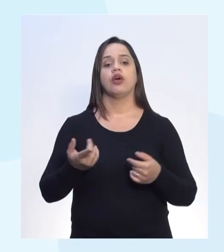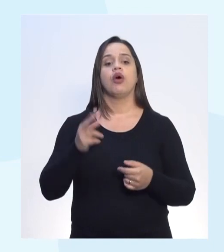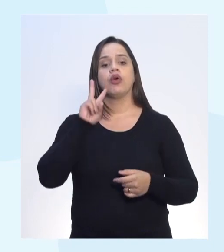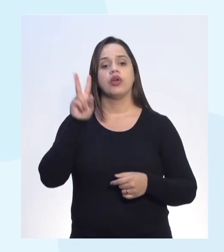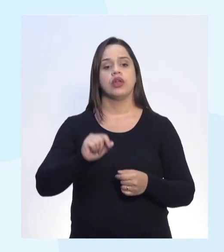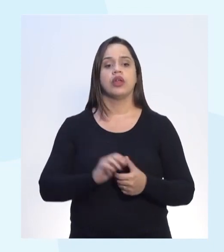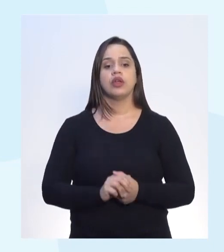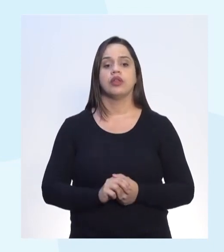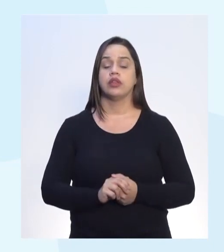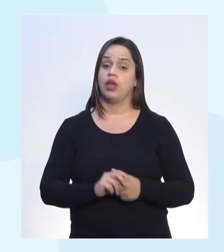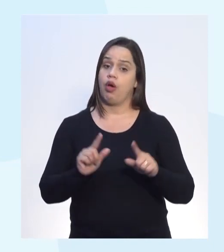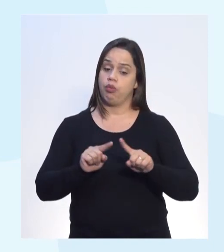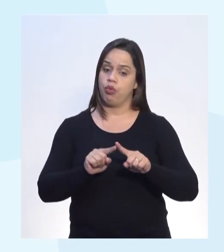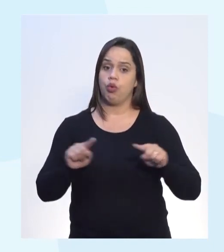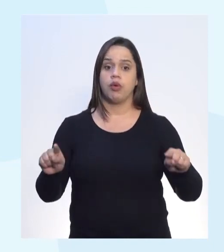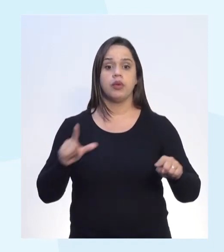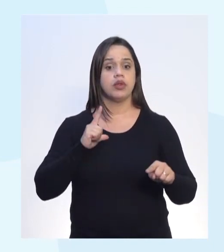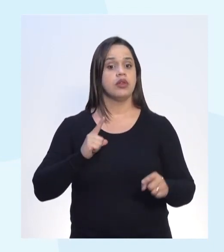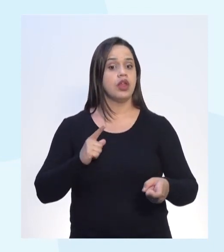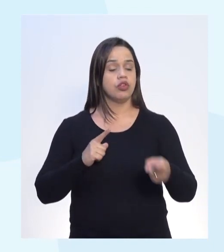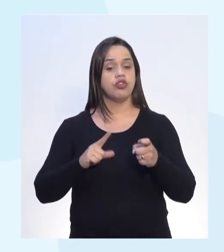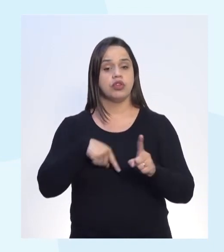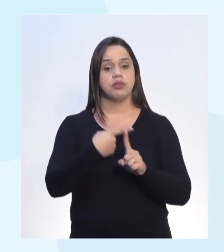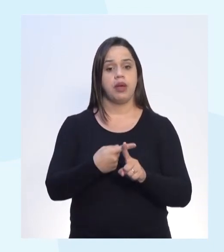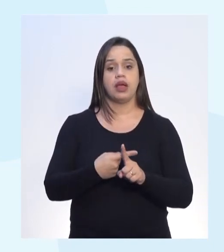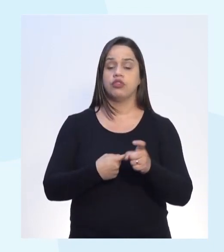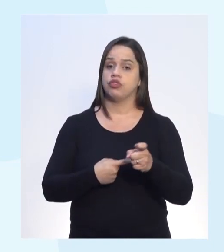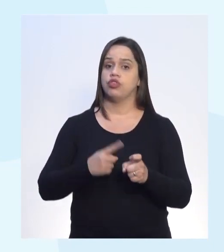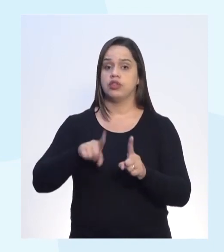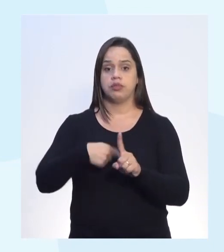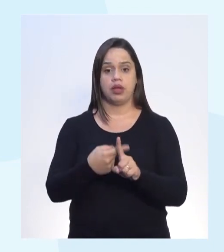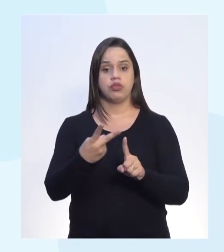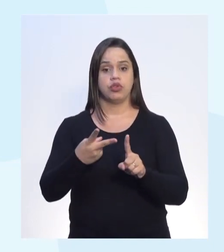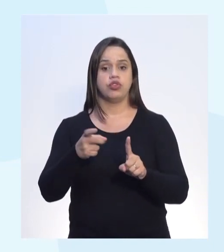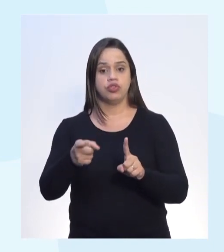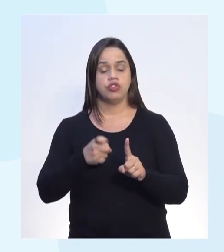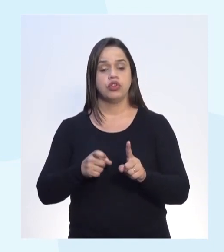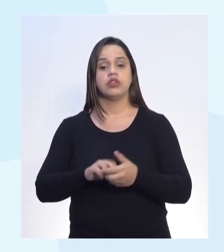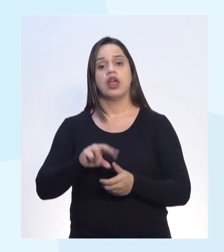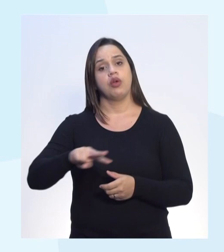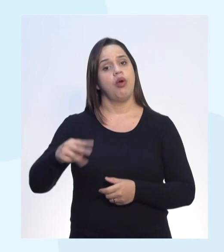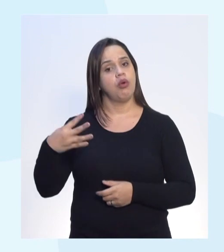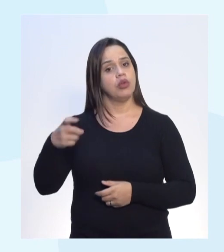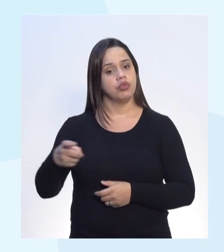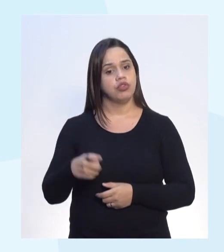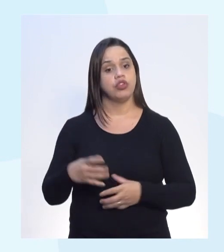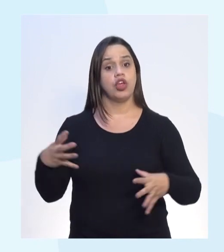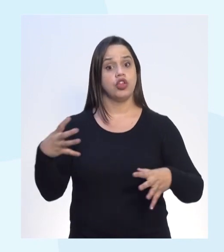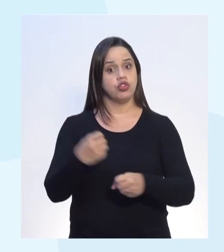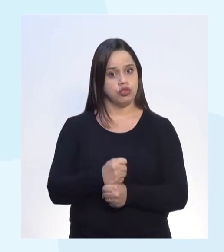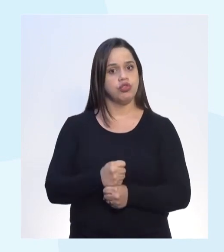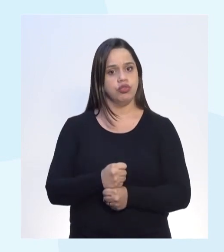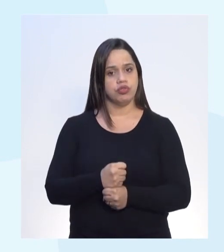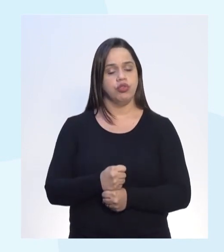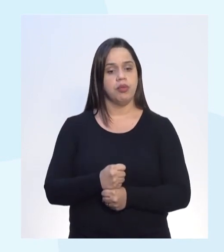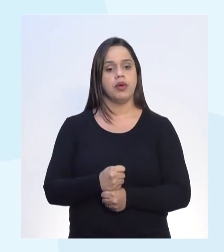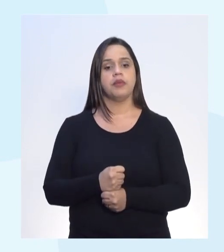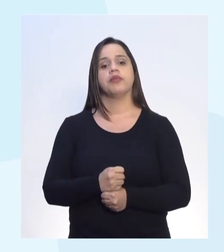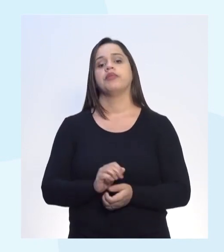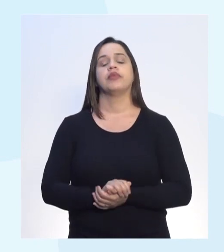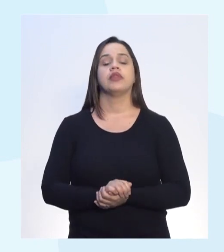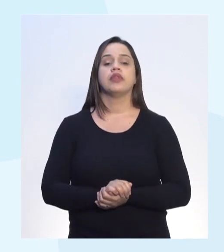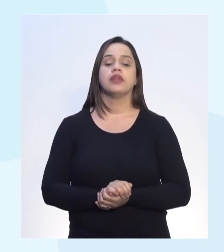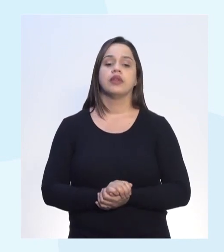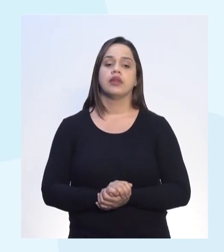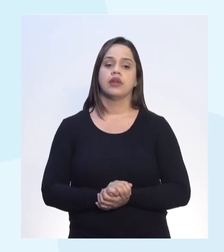teremos o x mais o 2x, tá ok? Conforme aparece ali. E a gente somando os termos semelhantes, temos ali